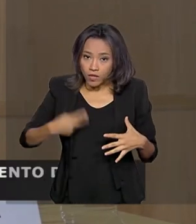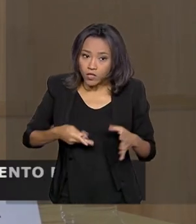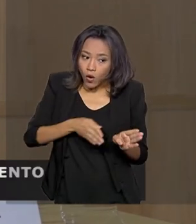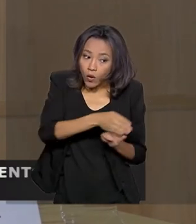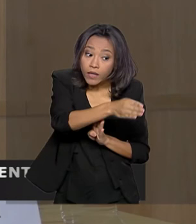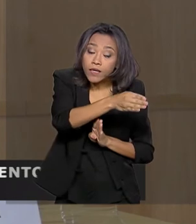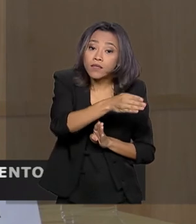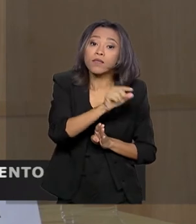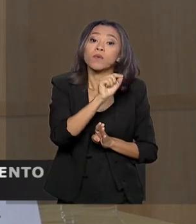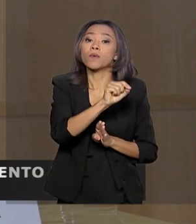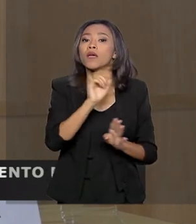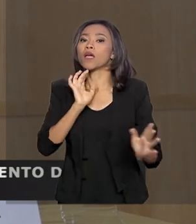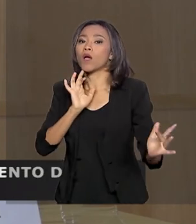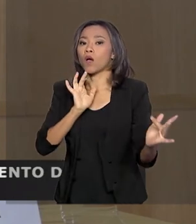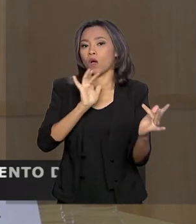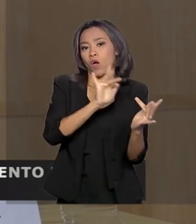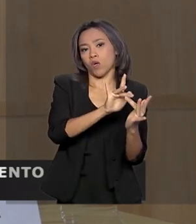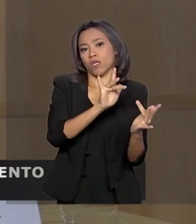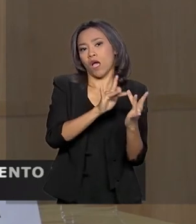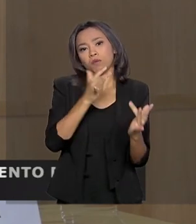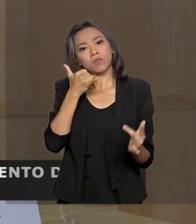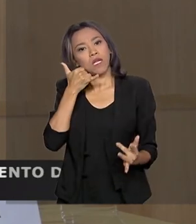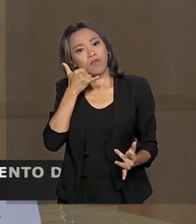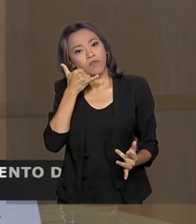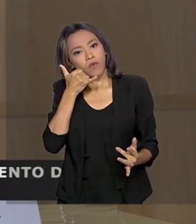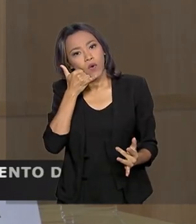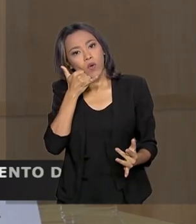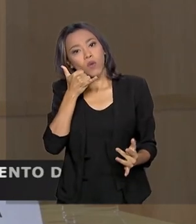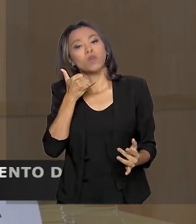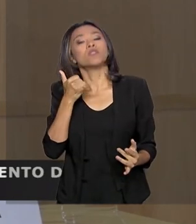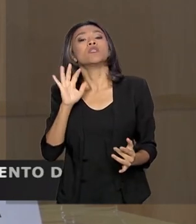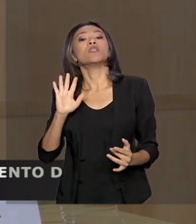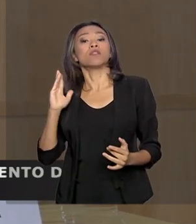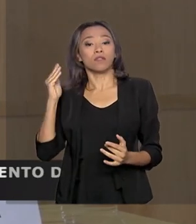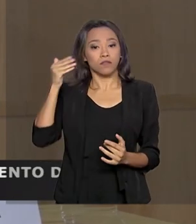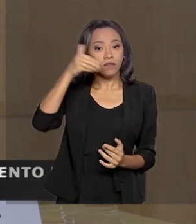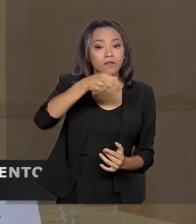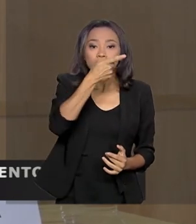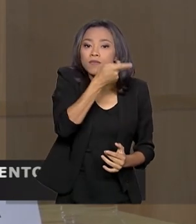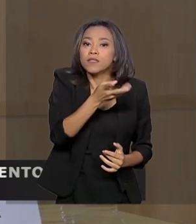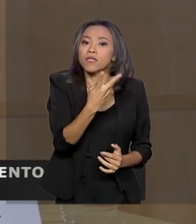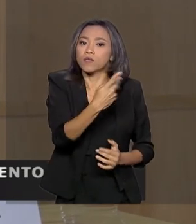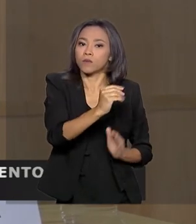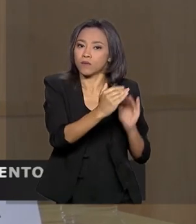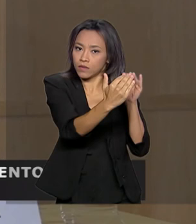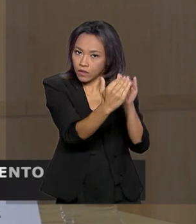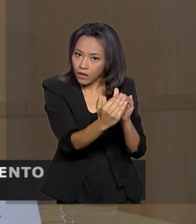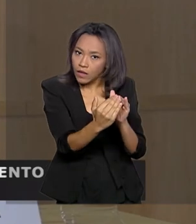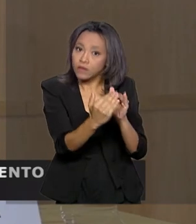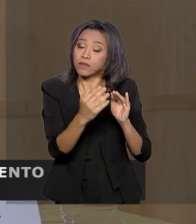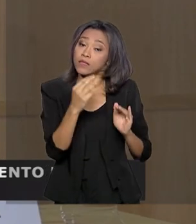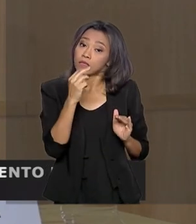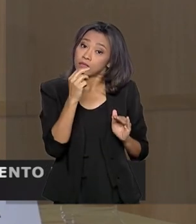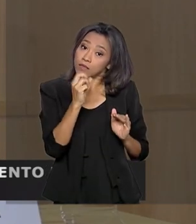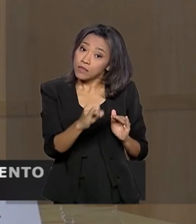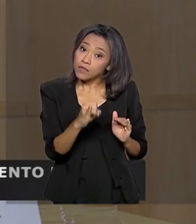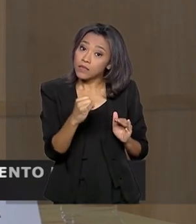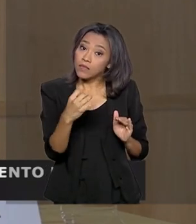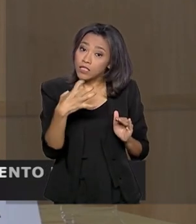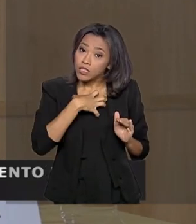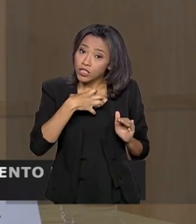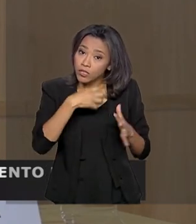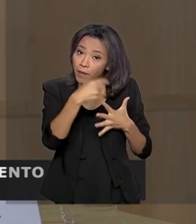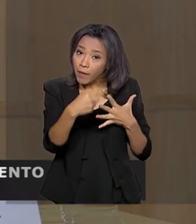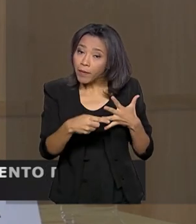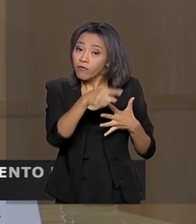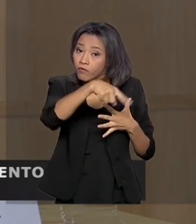entramos em contato por telefone, por visita domiciliar. Se tiver a sintomatologia, já procurem